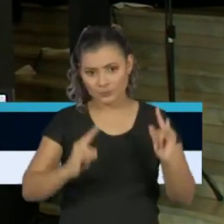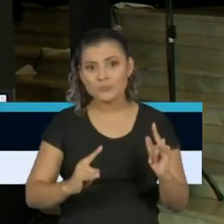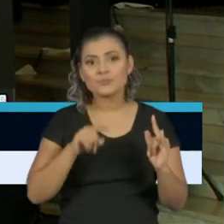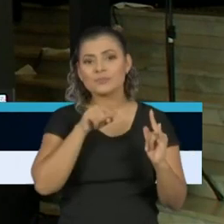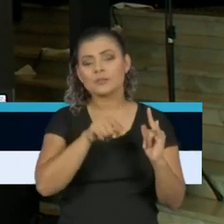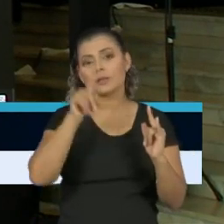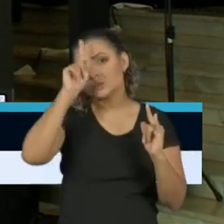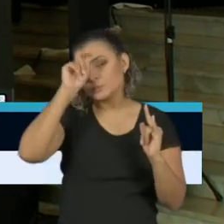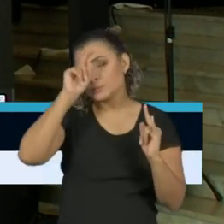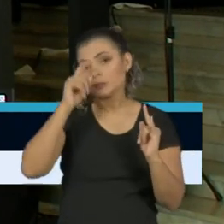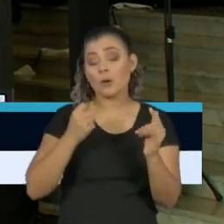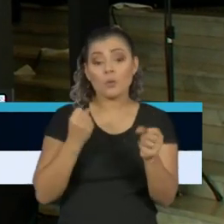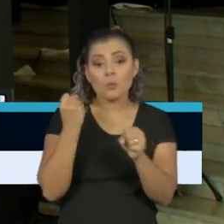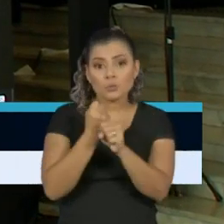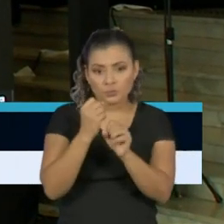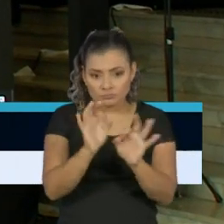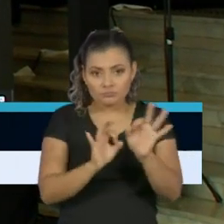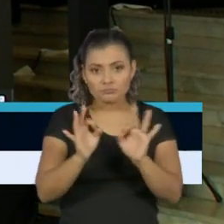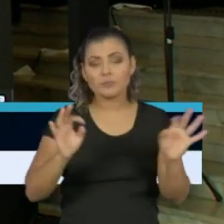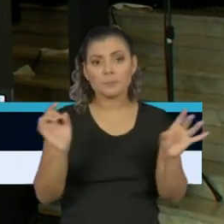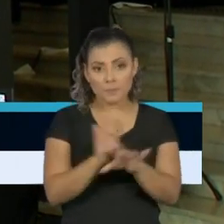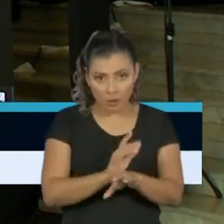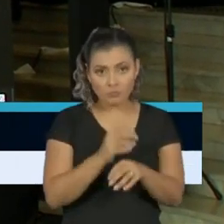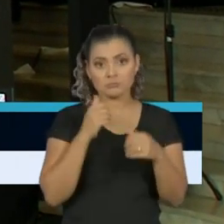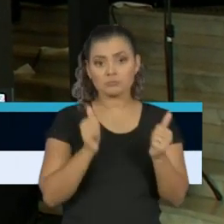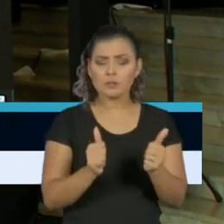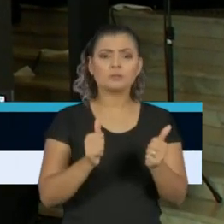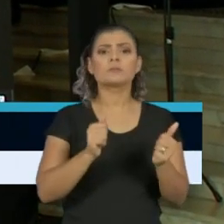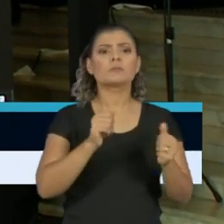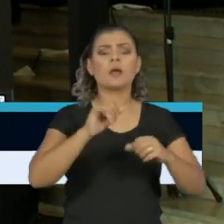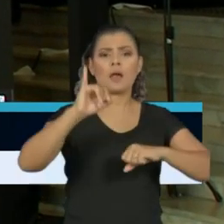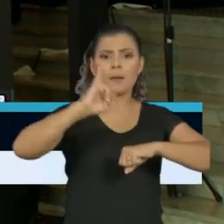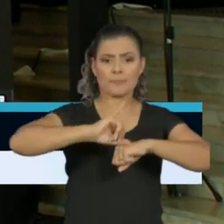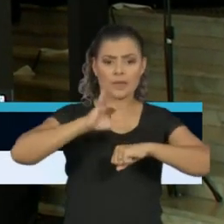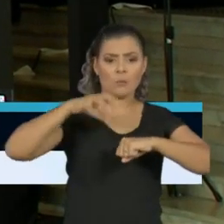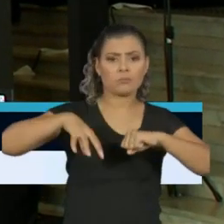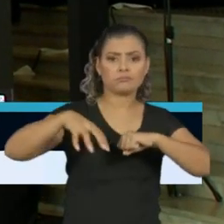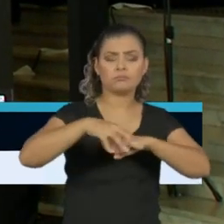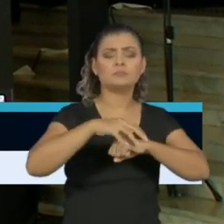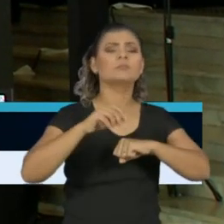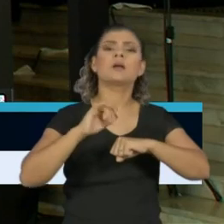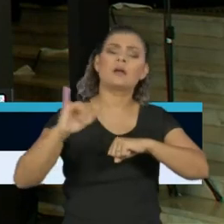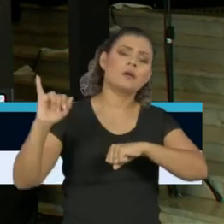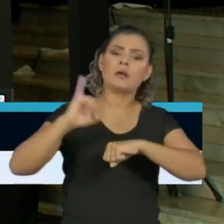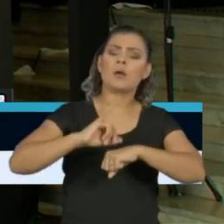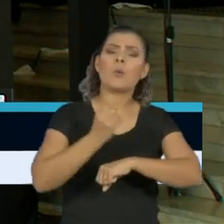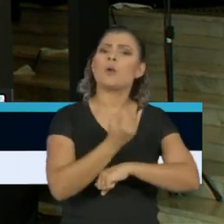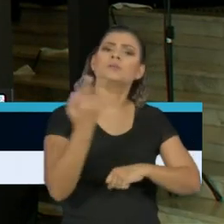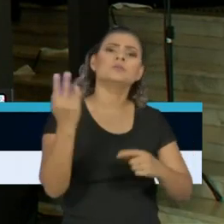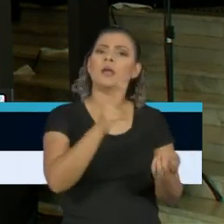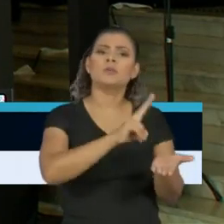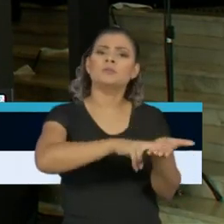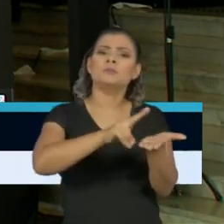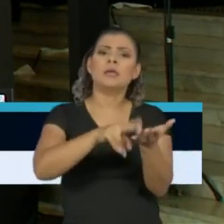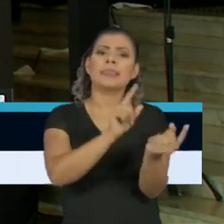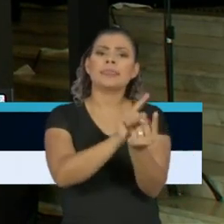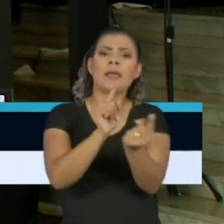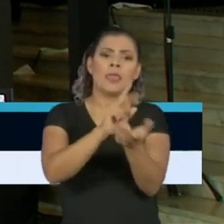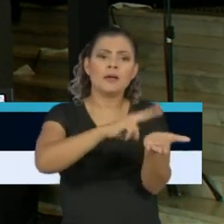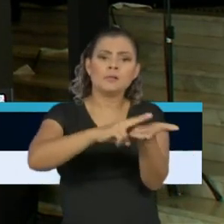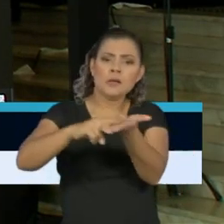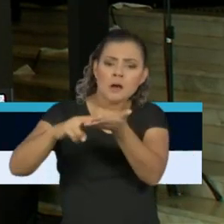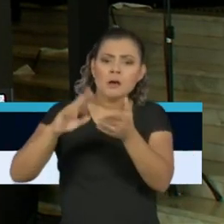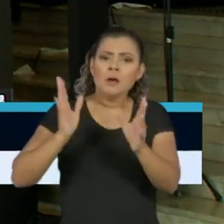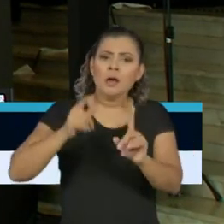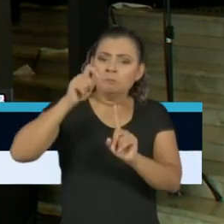na capital, eu gostaria de saber se o número de internações que está projetada para o